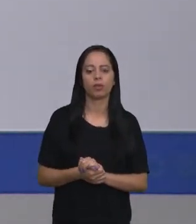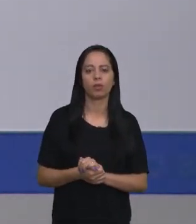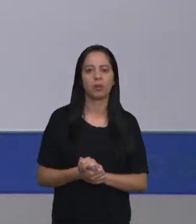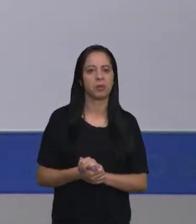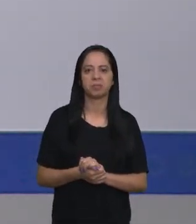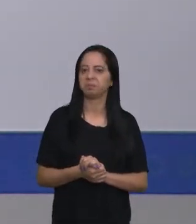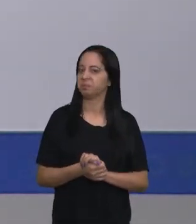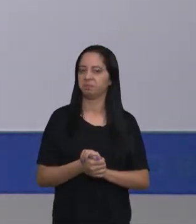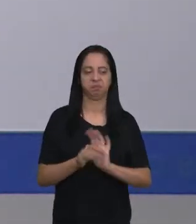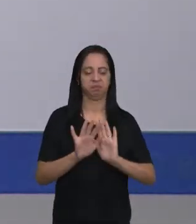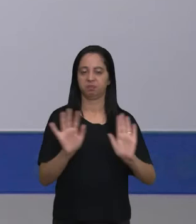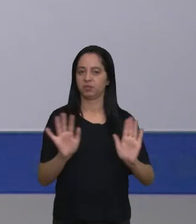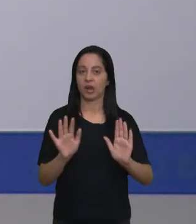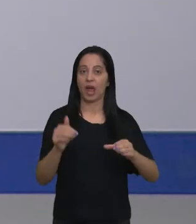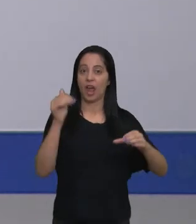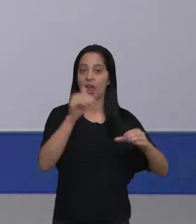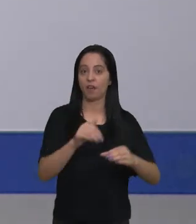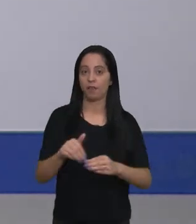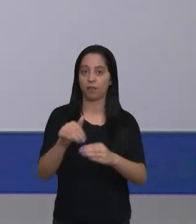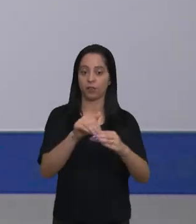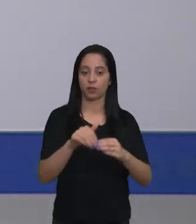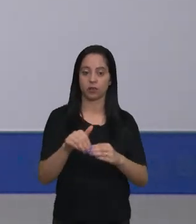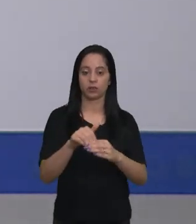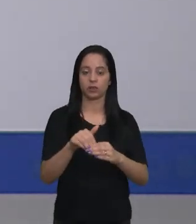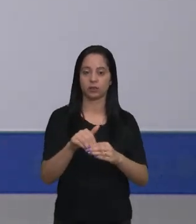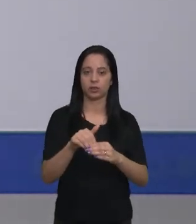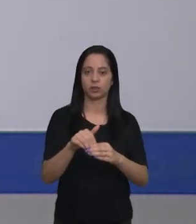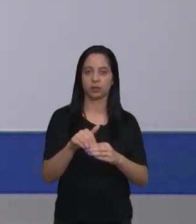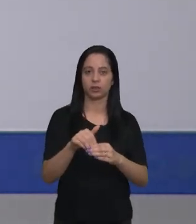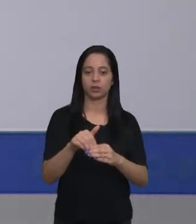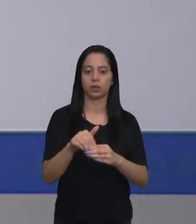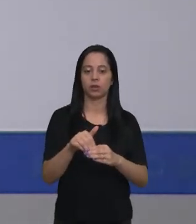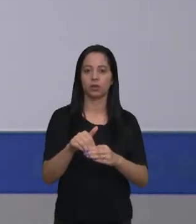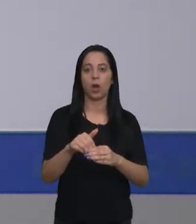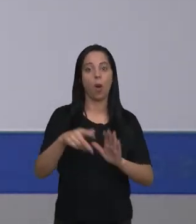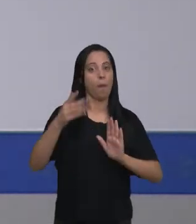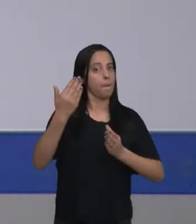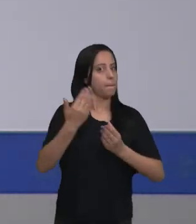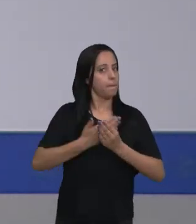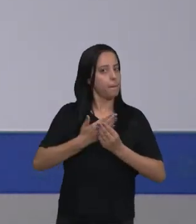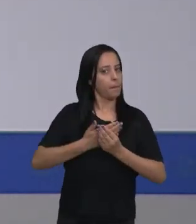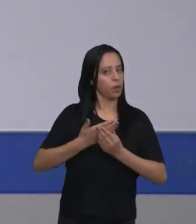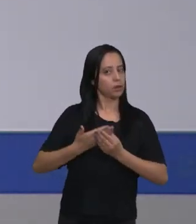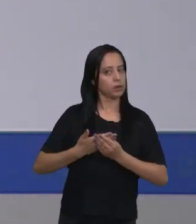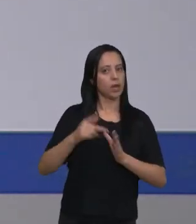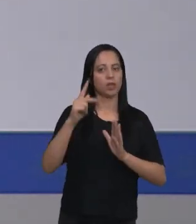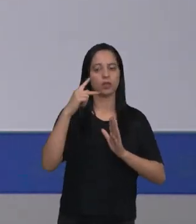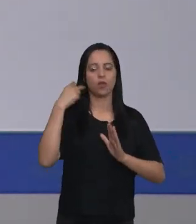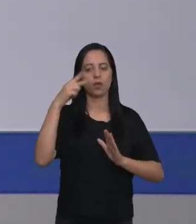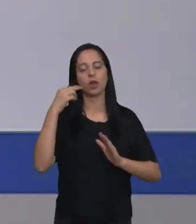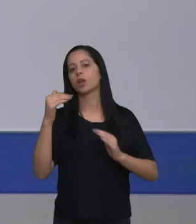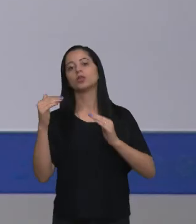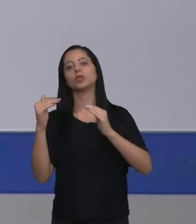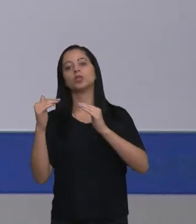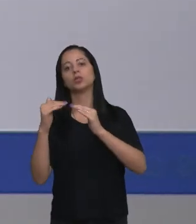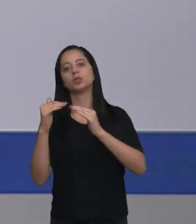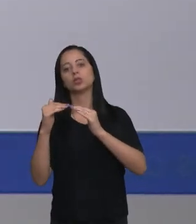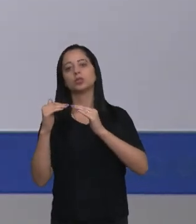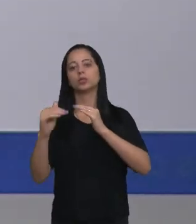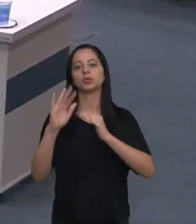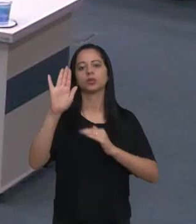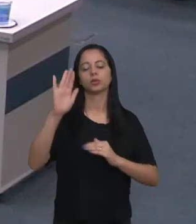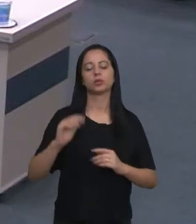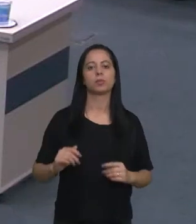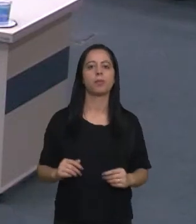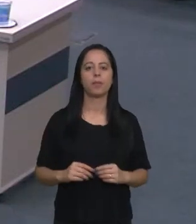Nenhuma manifestação. Então, em votação, o processo. Vereadores favoráveis permaneçam em comissão, os contrários se